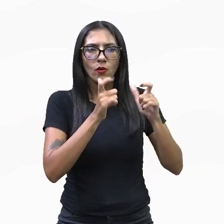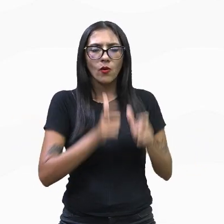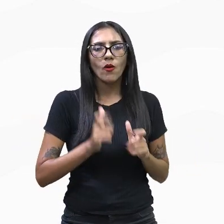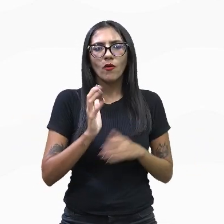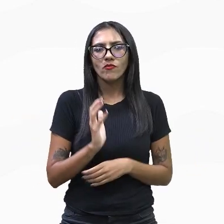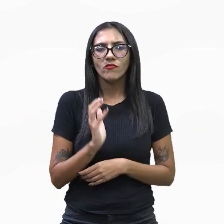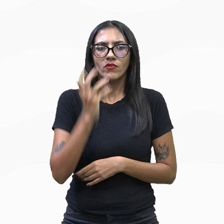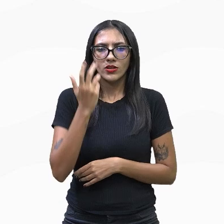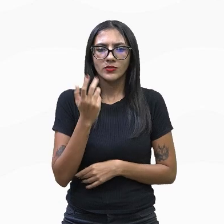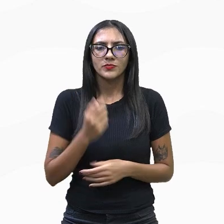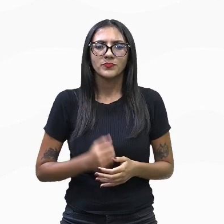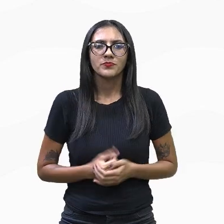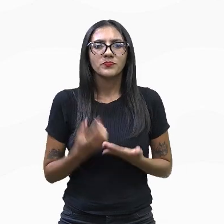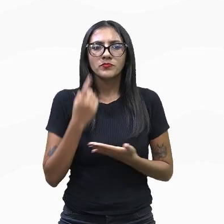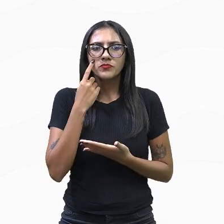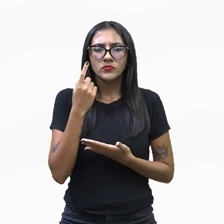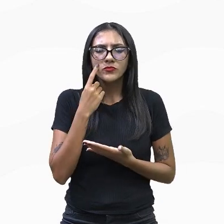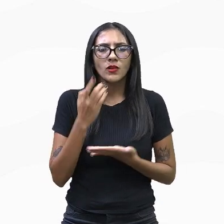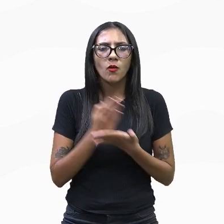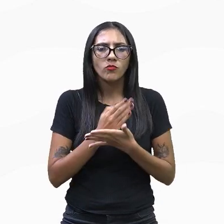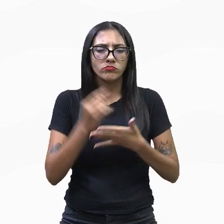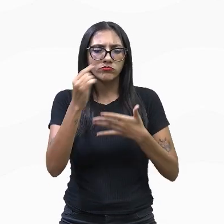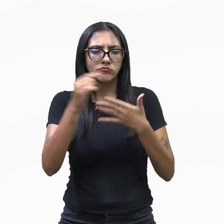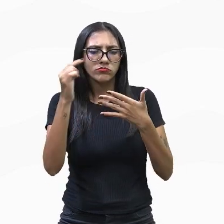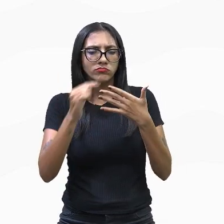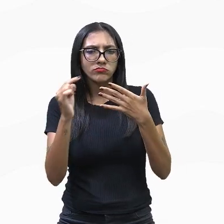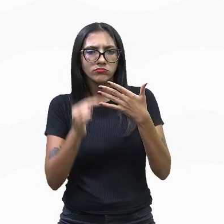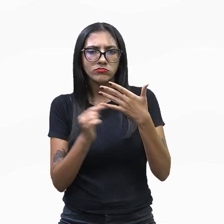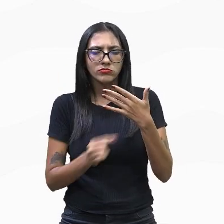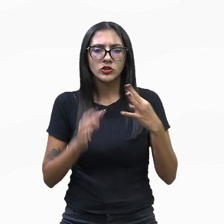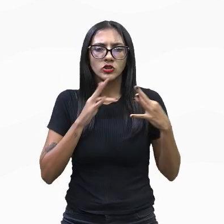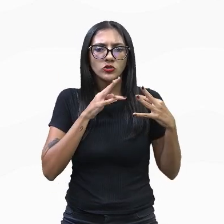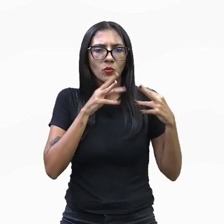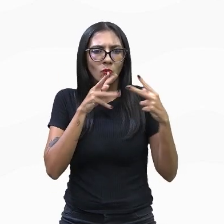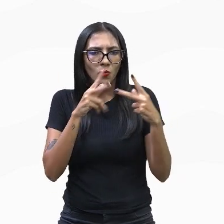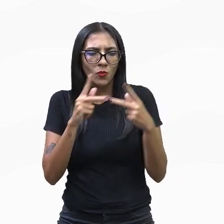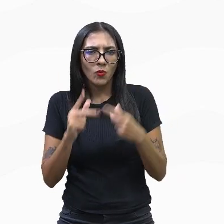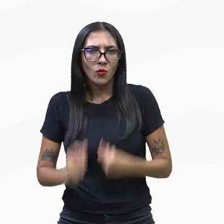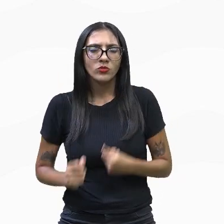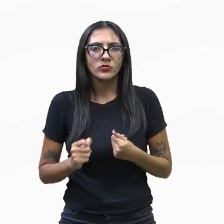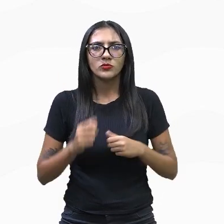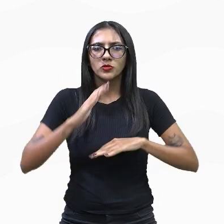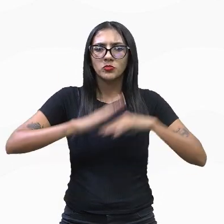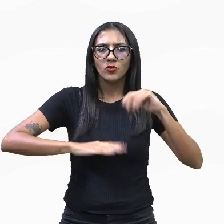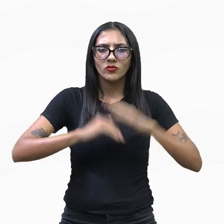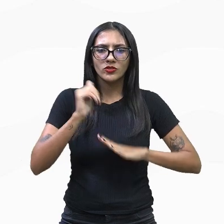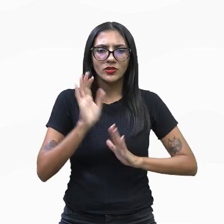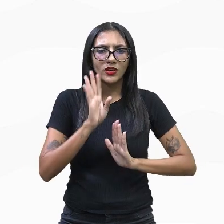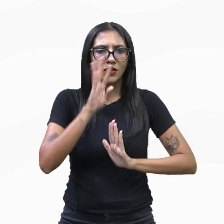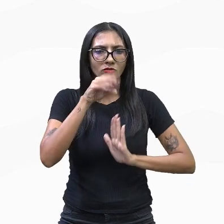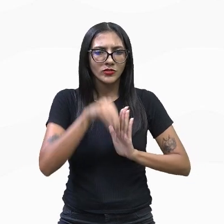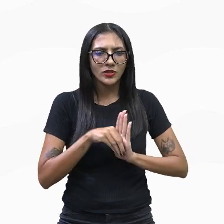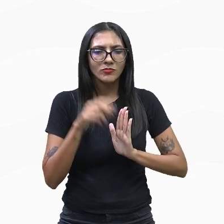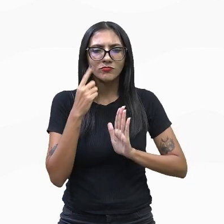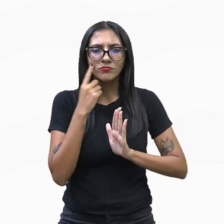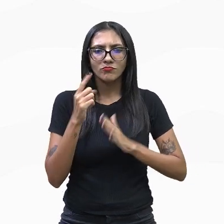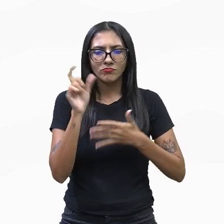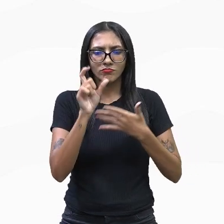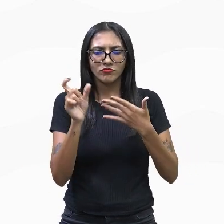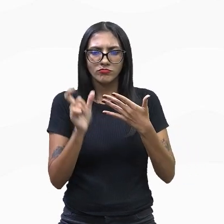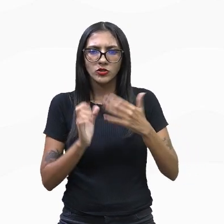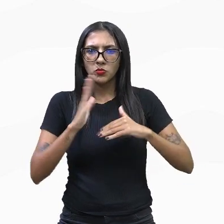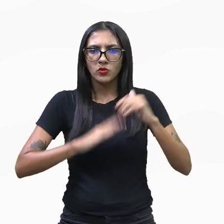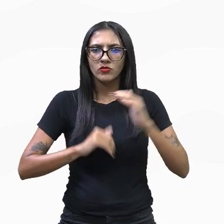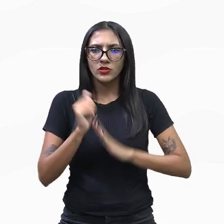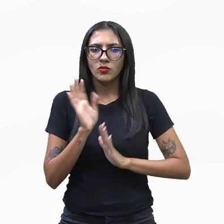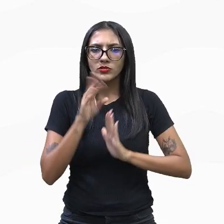Confira alguns dos nossos serviços. Aí ele pontuou, garçom, barman, agora barman, tá correto. Ó, churrasqueiro, correto, animadores, bandas de